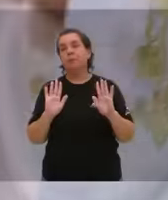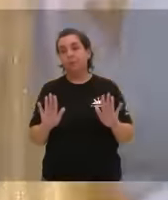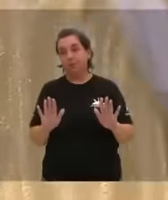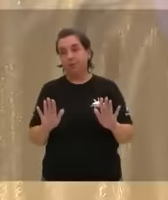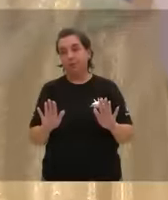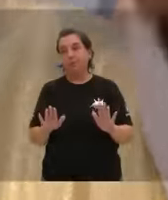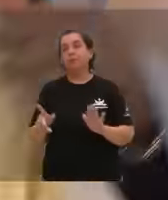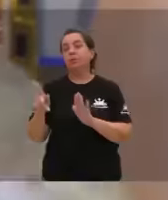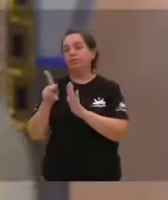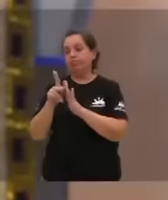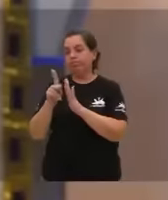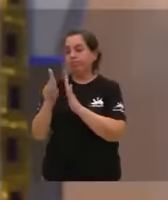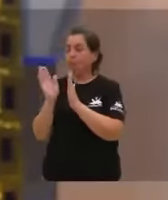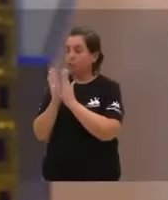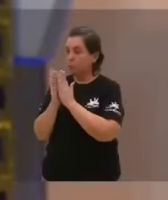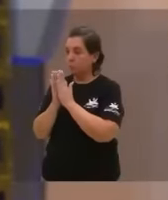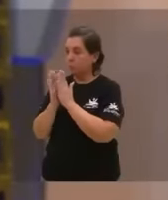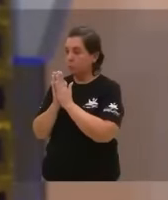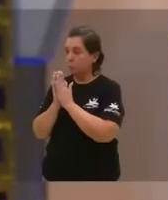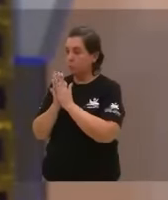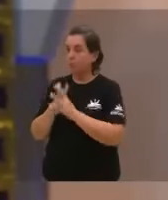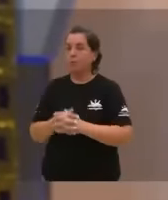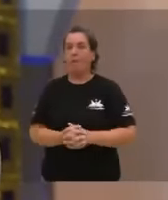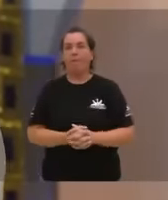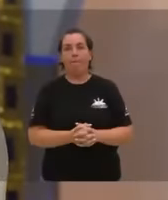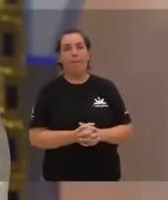da própria oração.